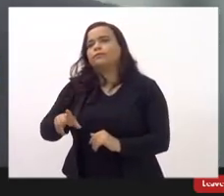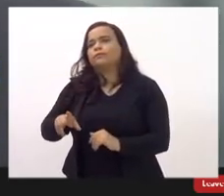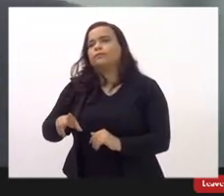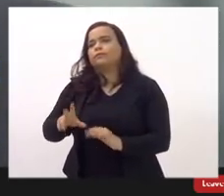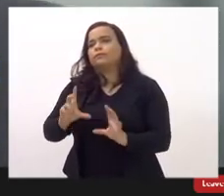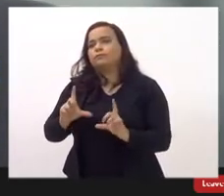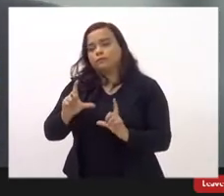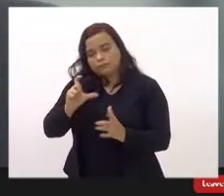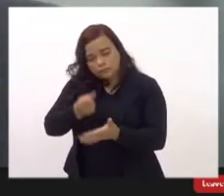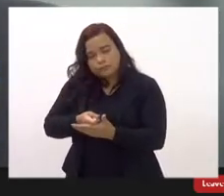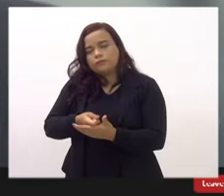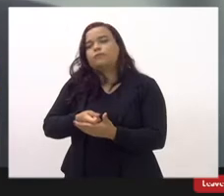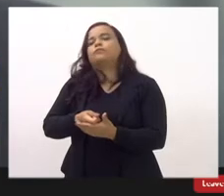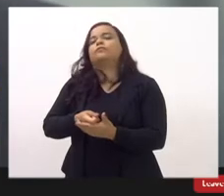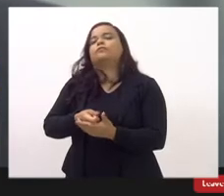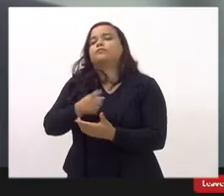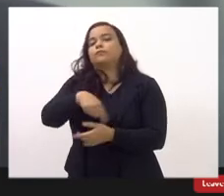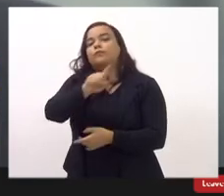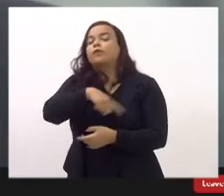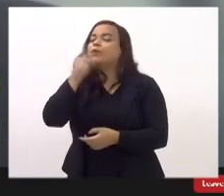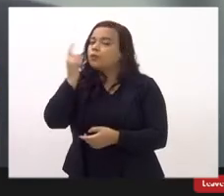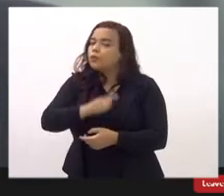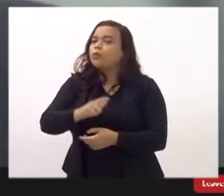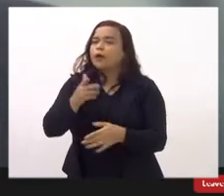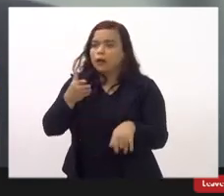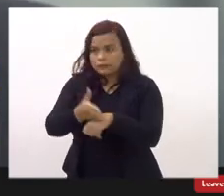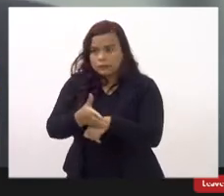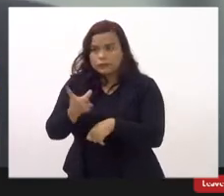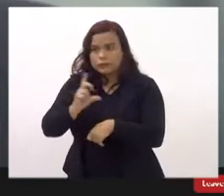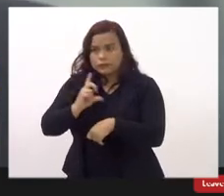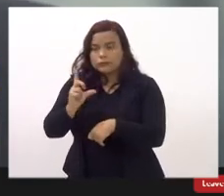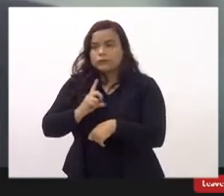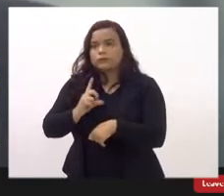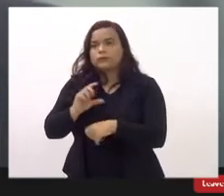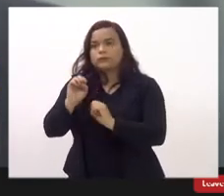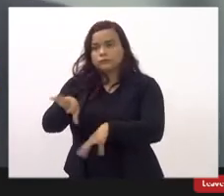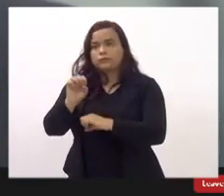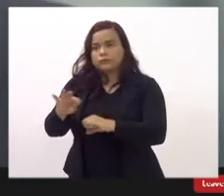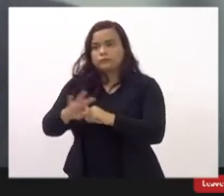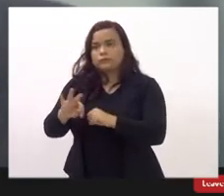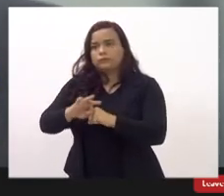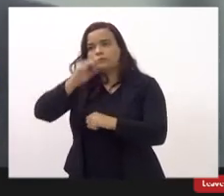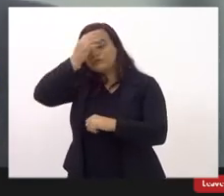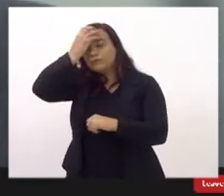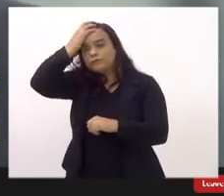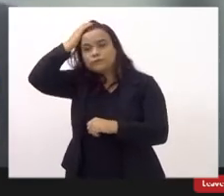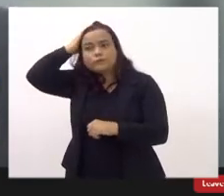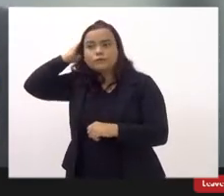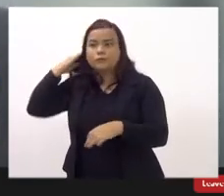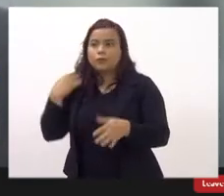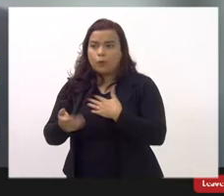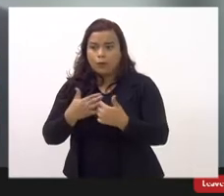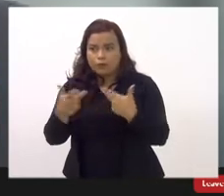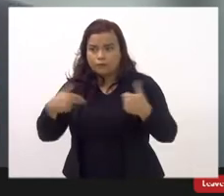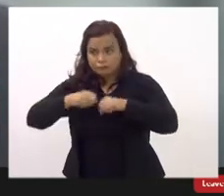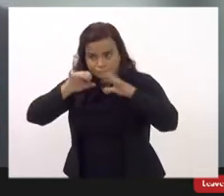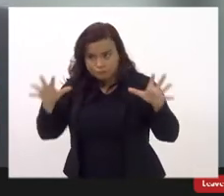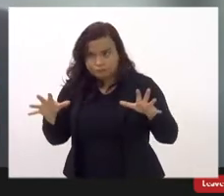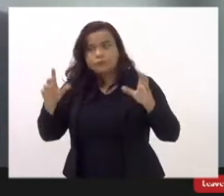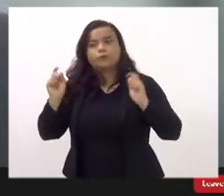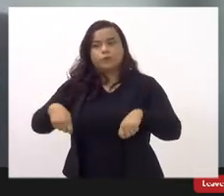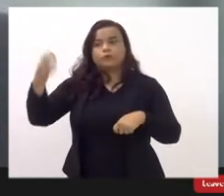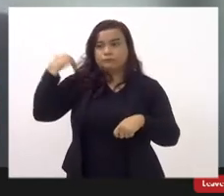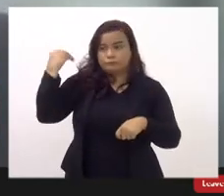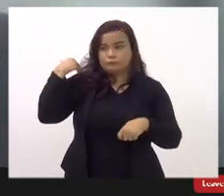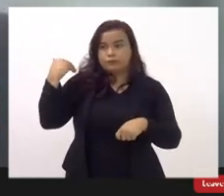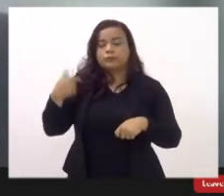definitivamente, efetivamente, esses meninos consigam ter o acesso aí à educação tecnológica. Fico aqui à disposição para qualquer outro esclarecimento e agradeço mais uma